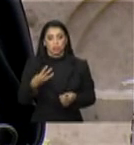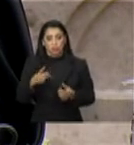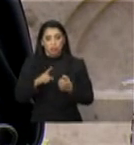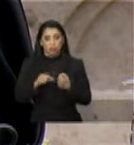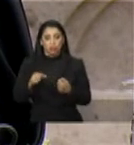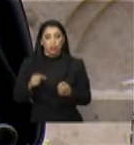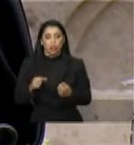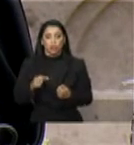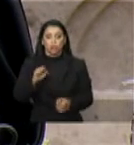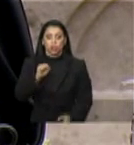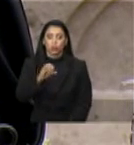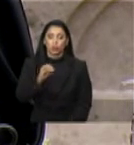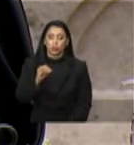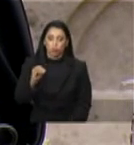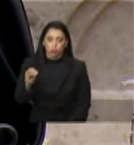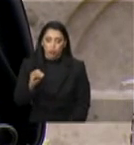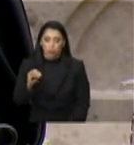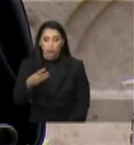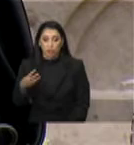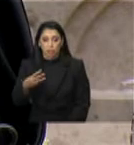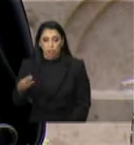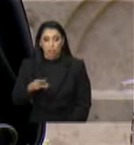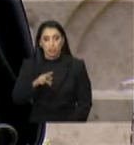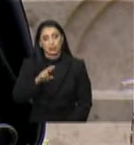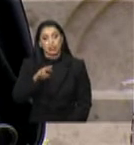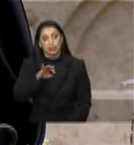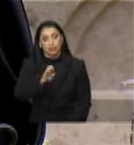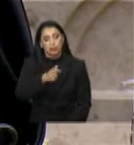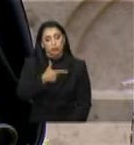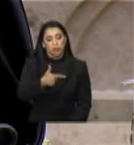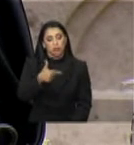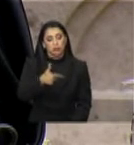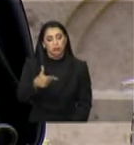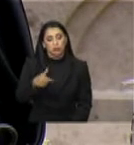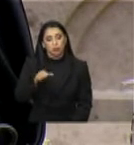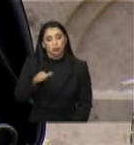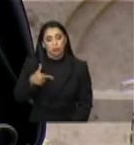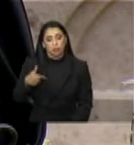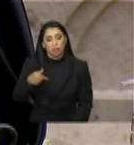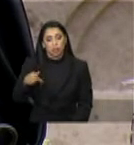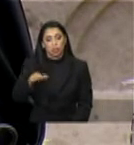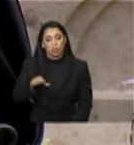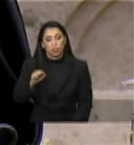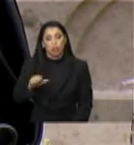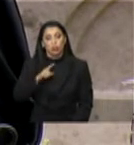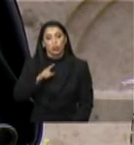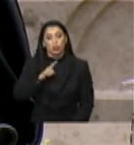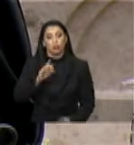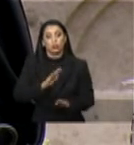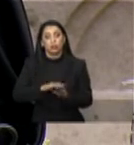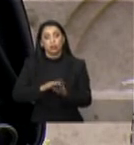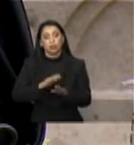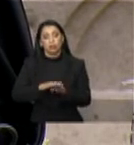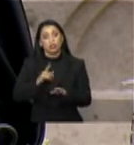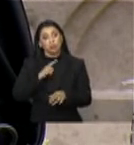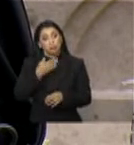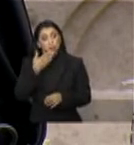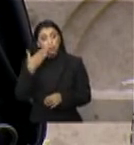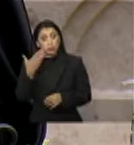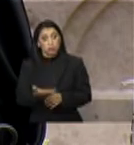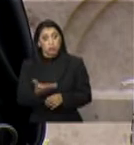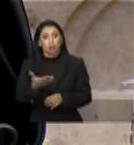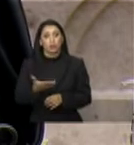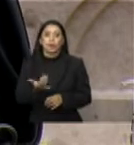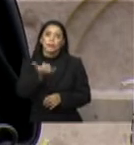seguido do deslende do rr 225.278 invocado pelo prolator da adição monocrática alvejada